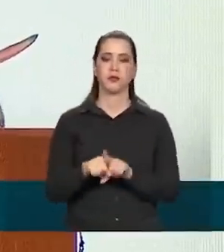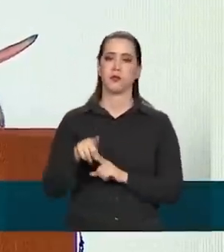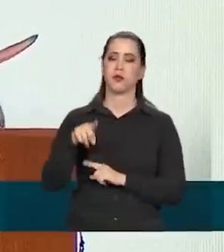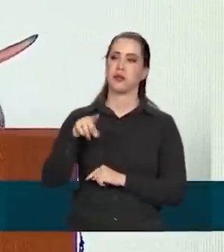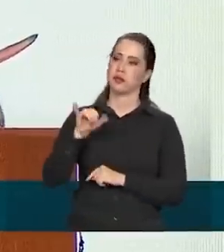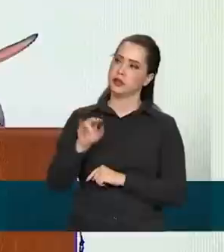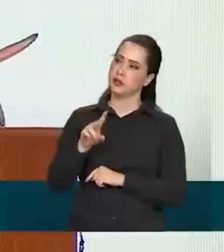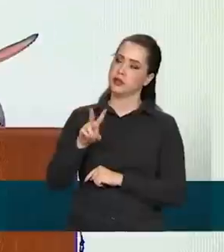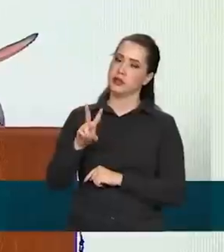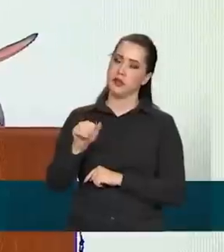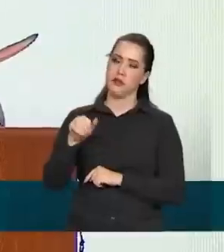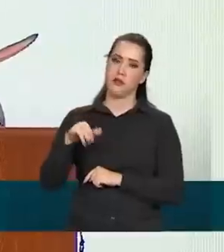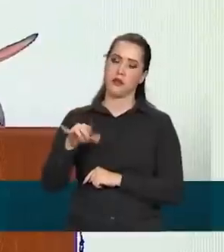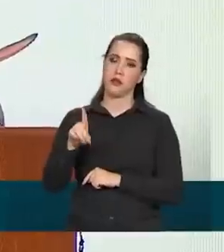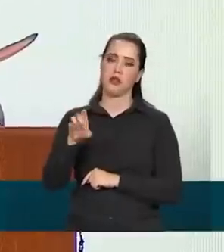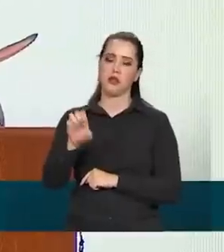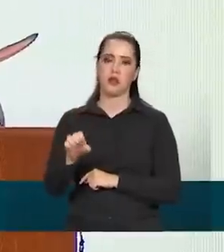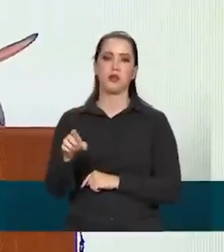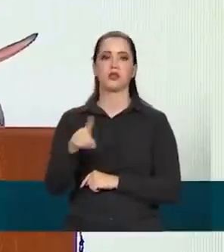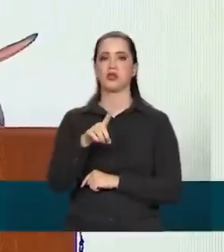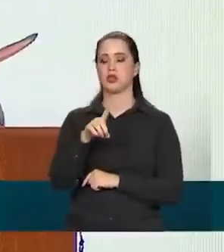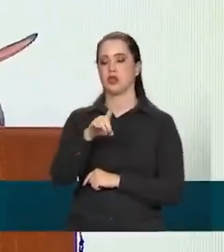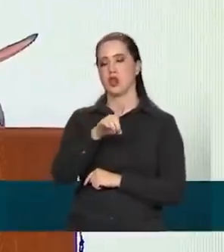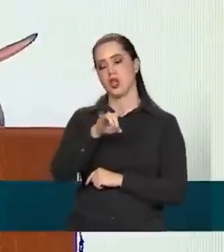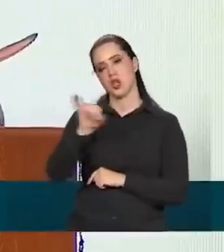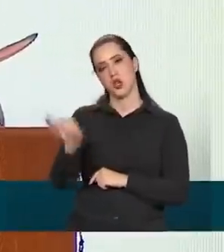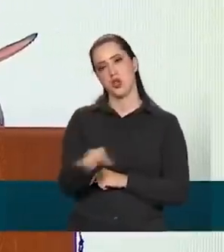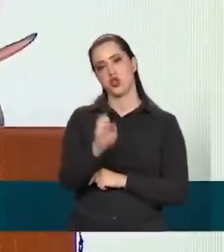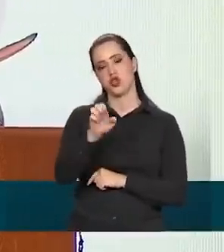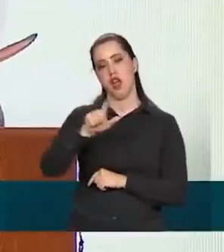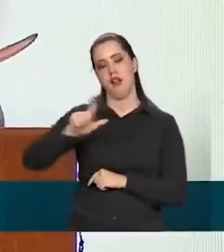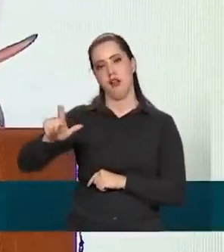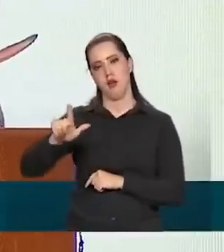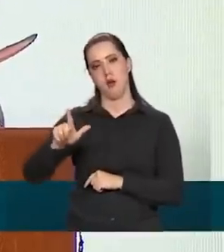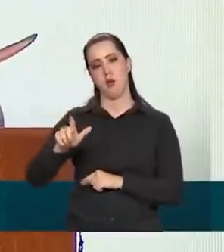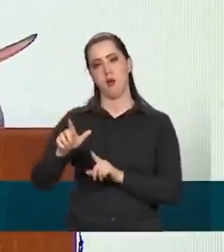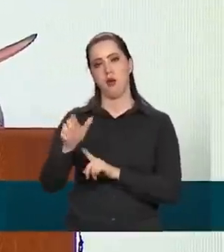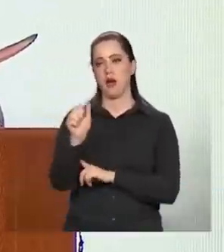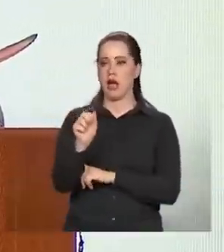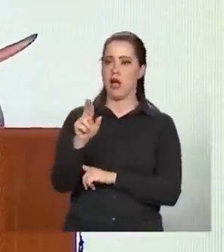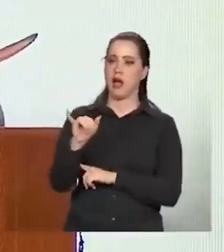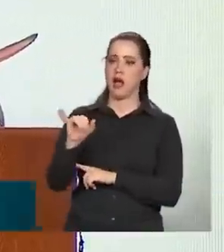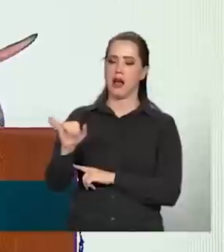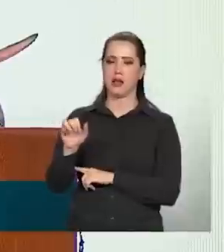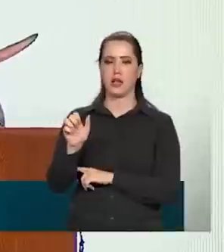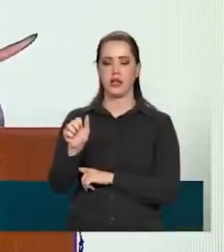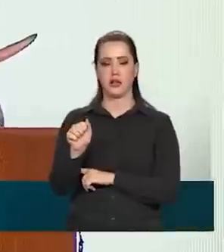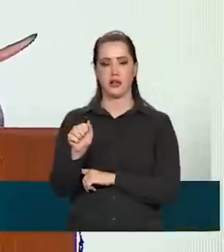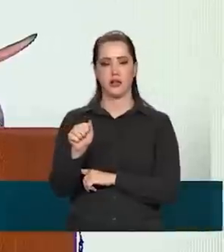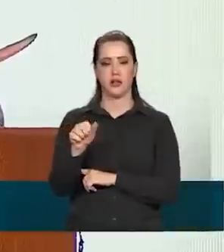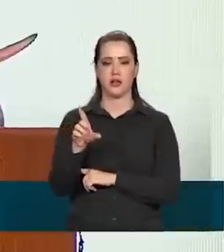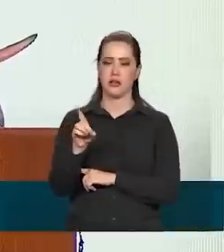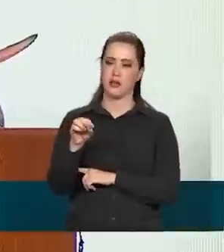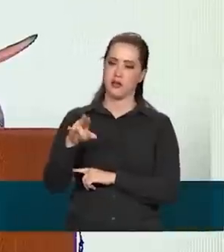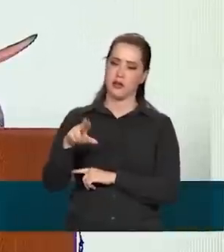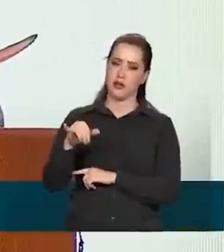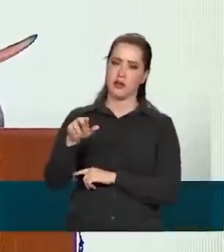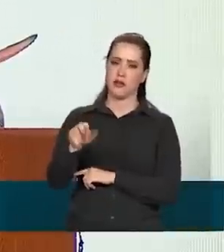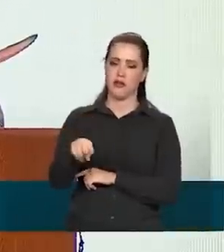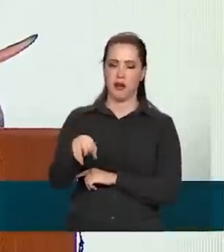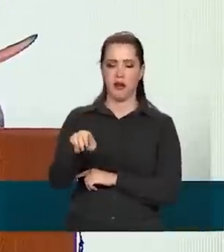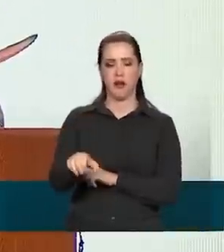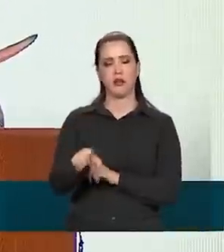Ivanilde, Janildo, Jael e Antônio Guajajara, Ari Urue Uauau, Daiane